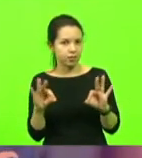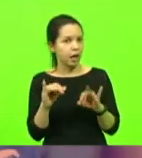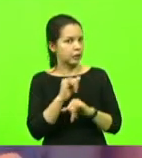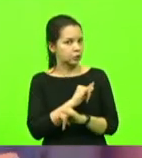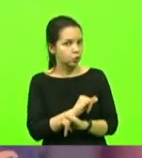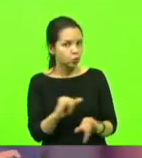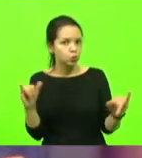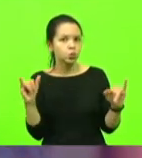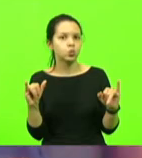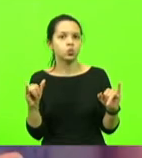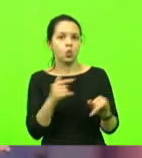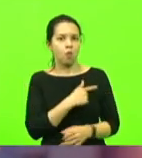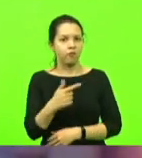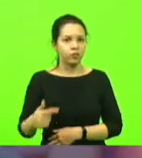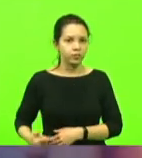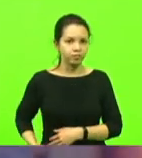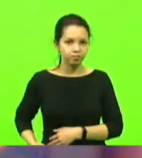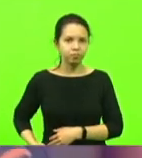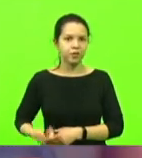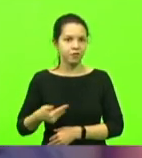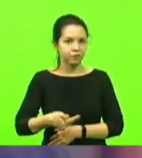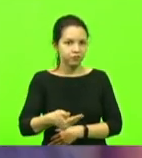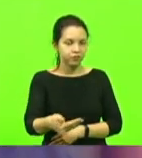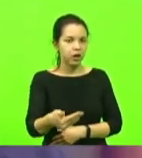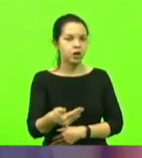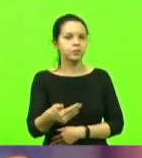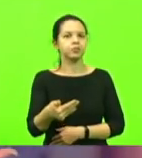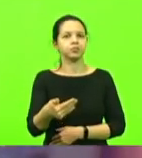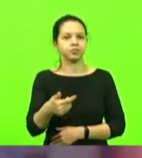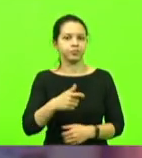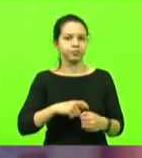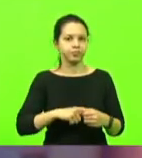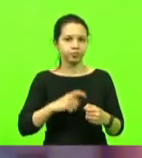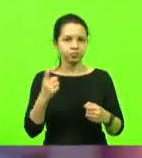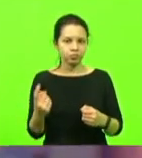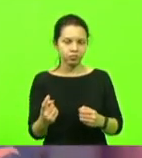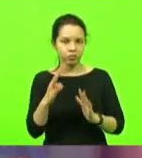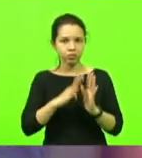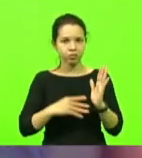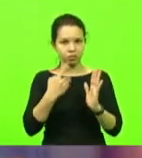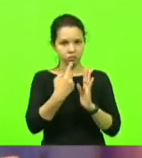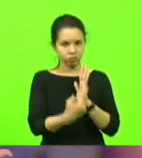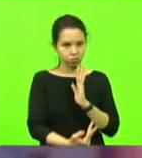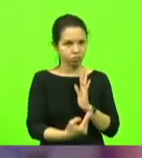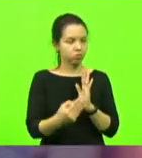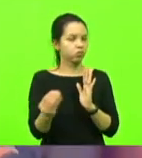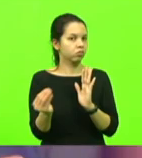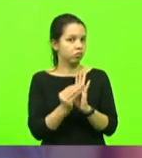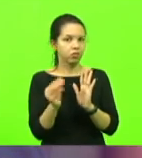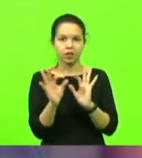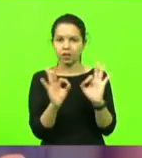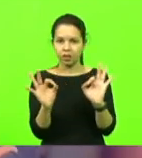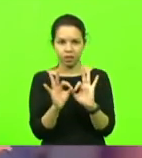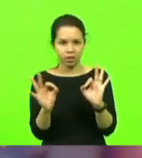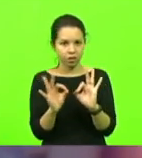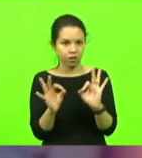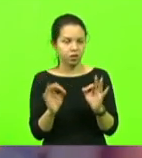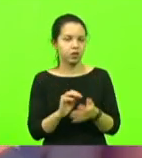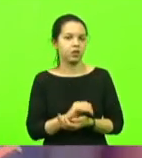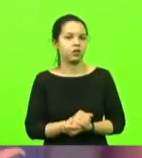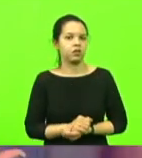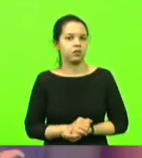anúncio de que o governo faria descompactação da tabela, nós não tínhamos nenhuma fala